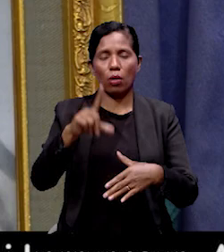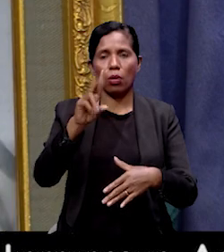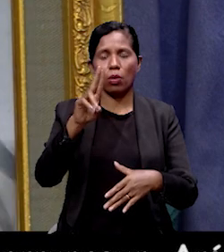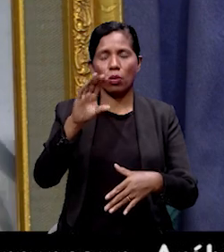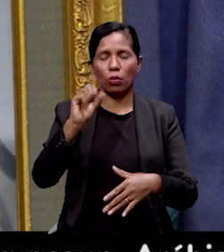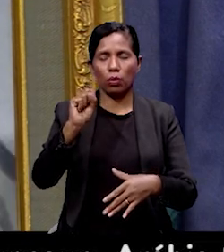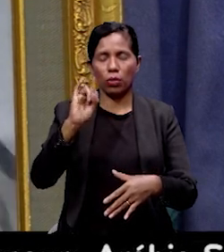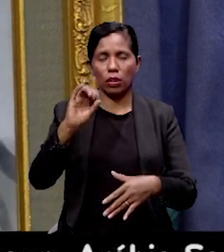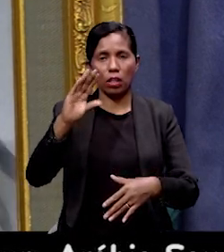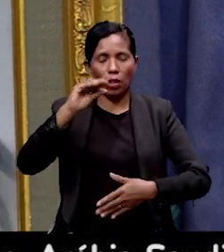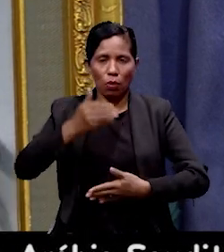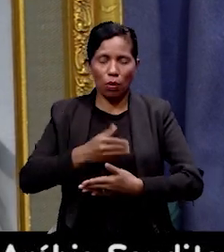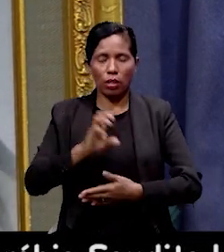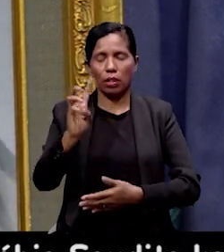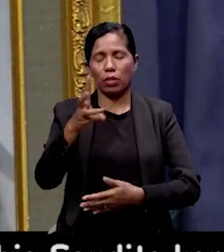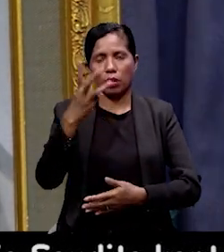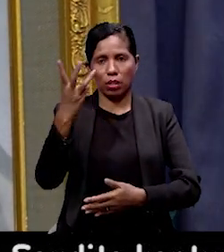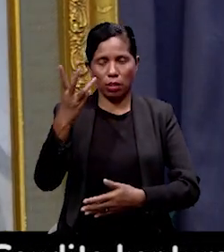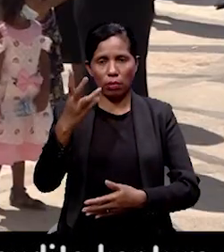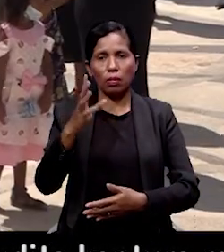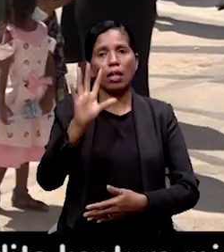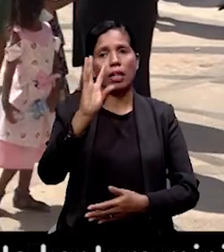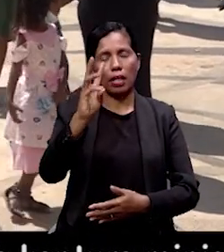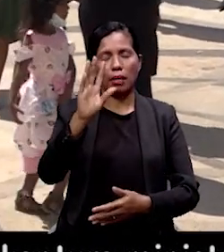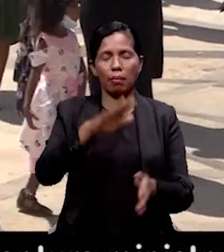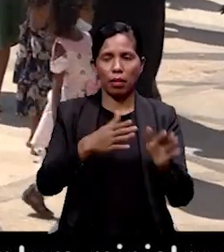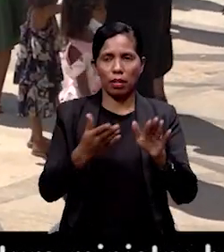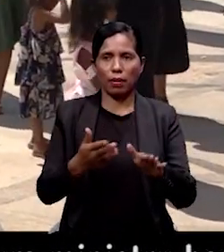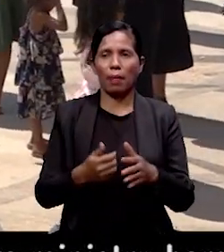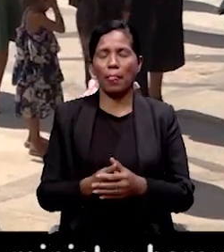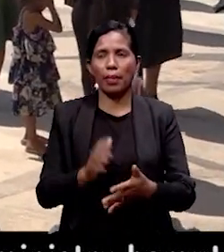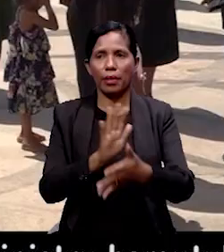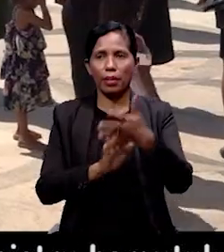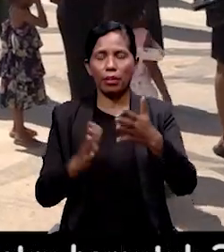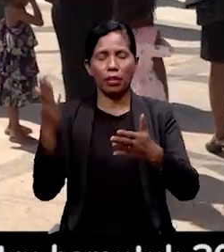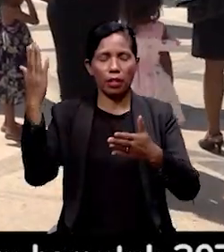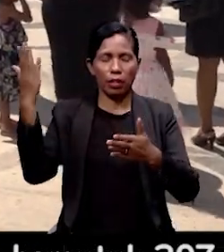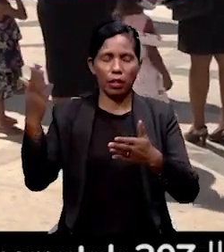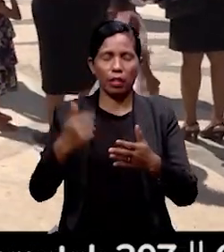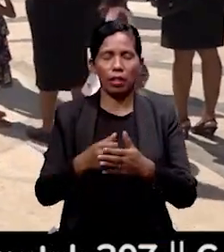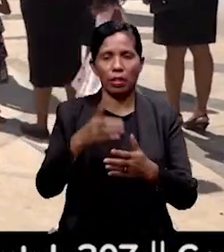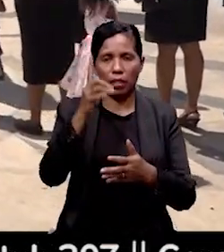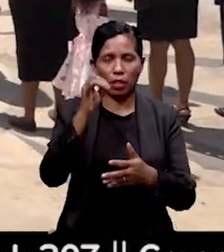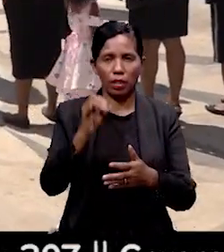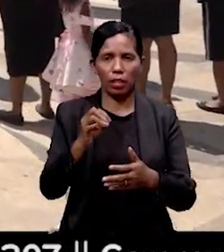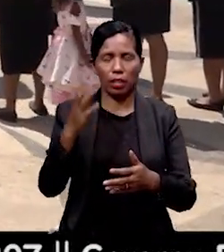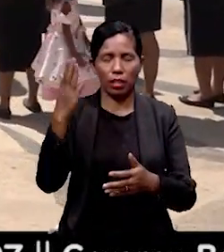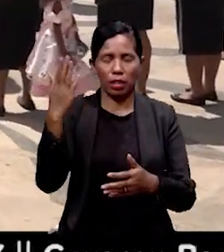Sanulo Recenhito, Nenneng Mate. Cerimônia fúnebre se halau Iha Cemitério de Rema